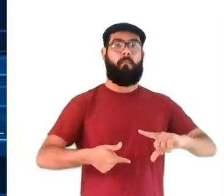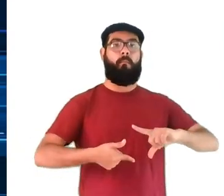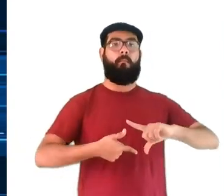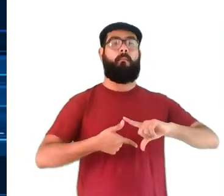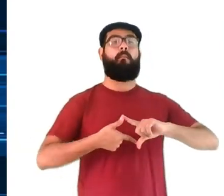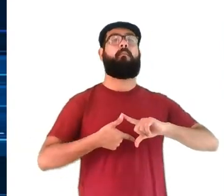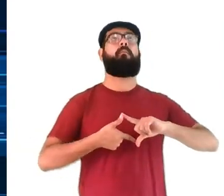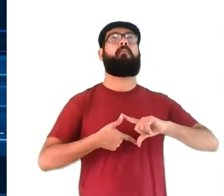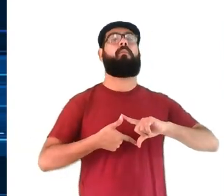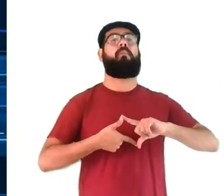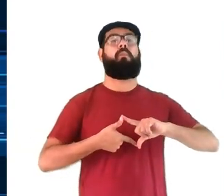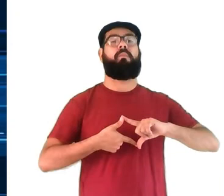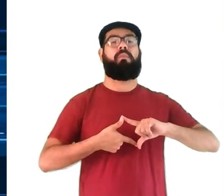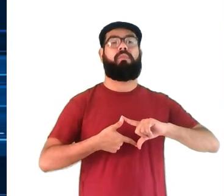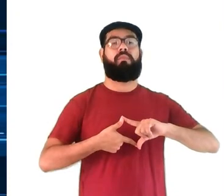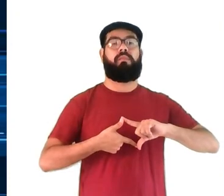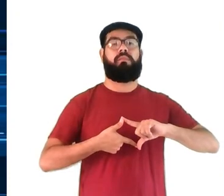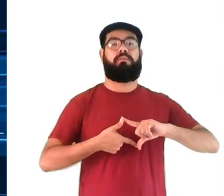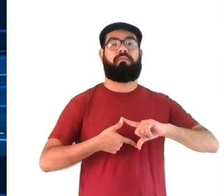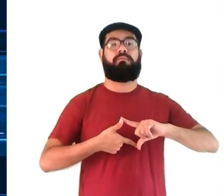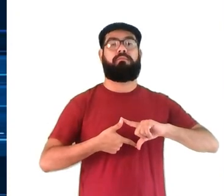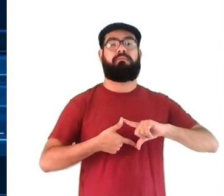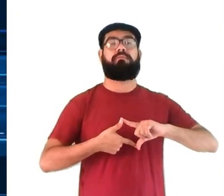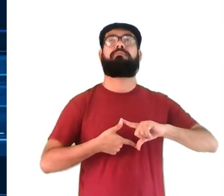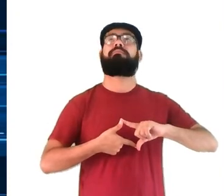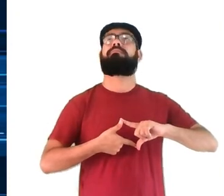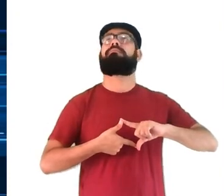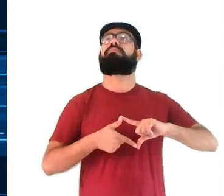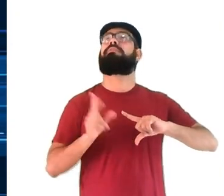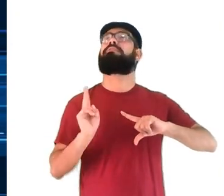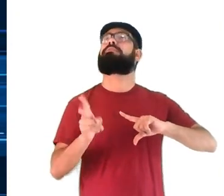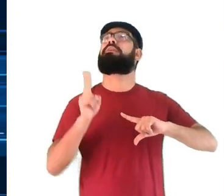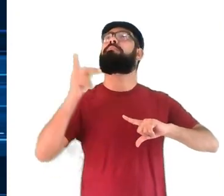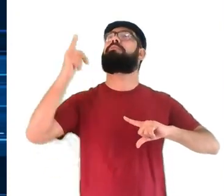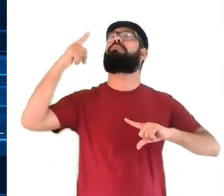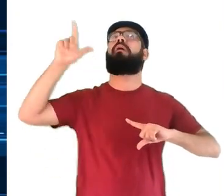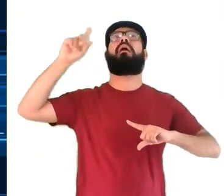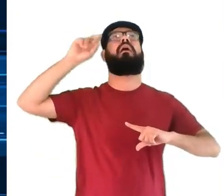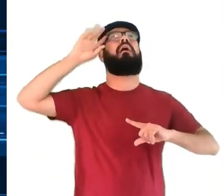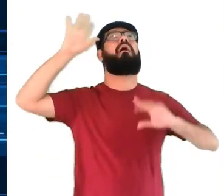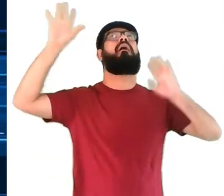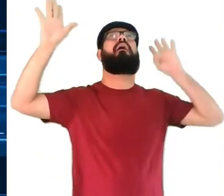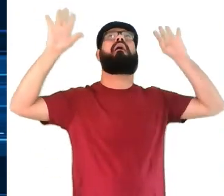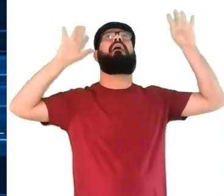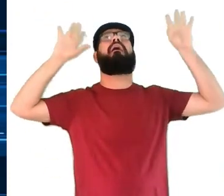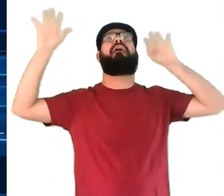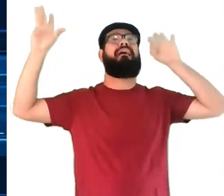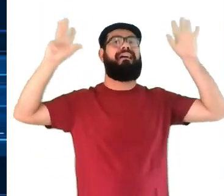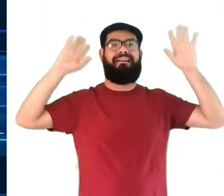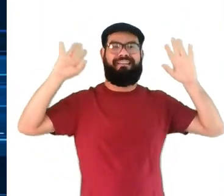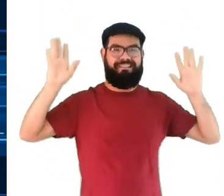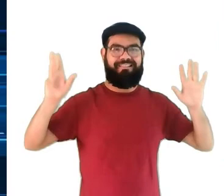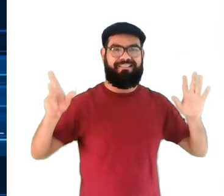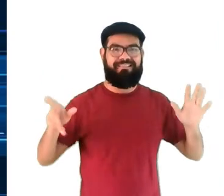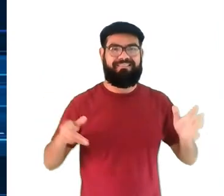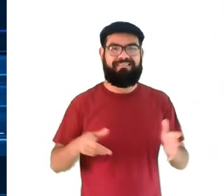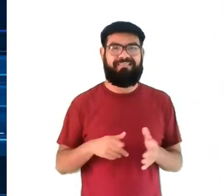parece assim que ele está sempre no outro mundo, entendeu? Então, é a tendência ao isolamento.